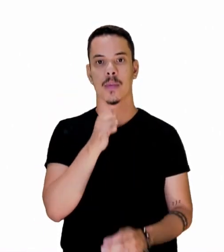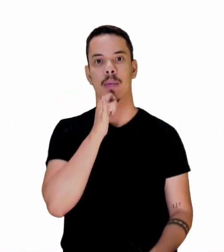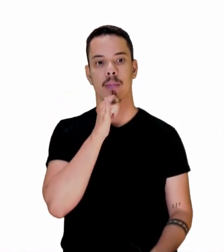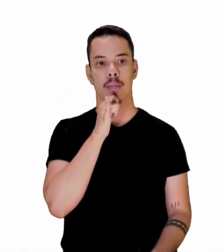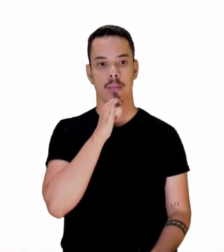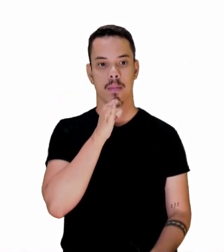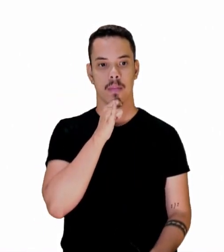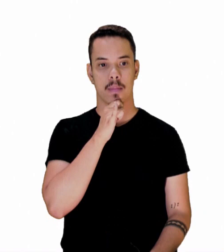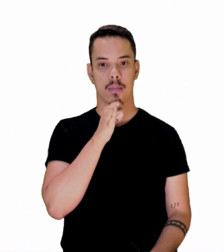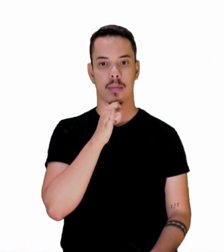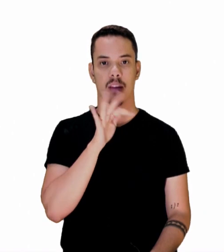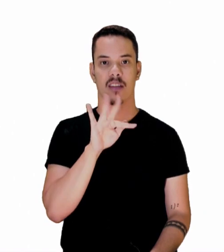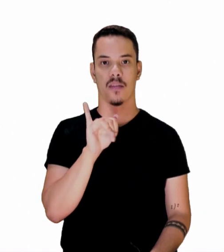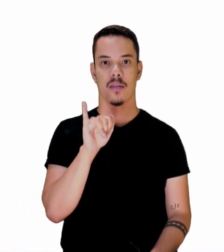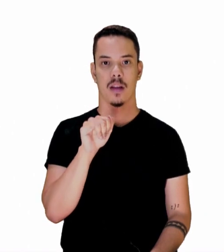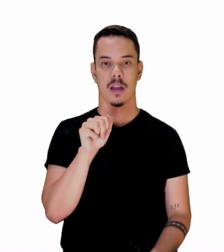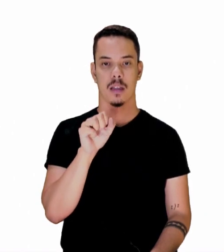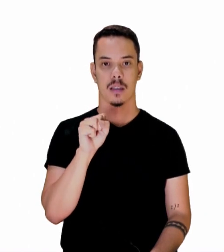exemplo, faísca